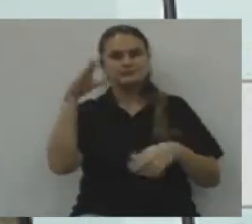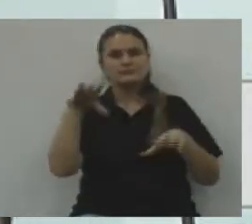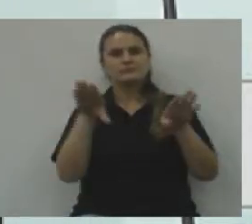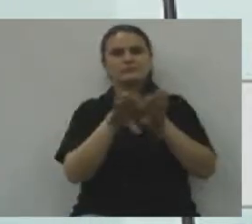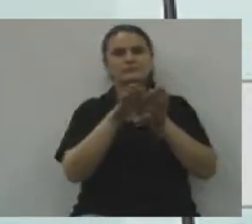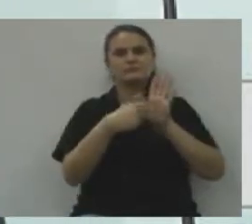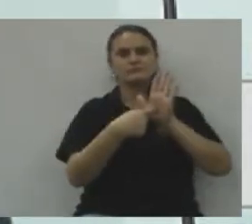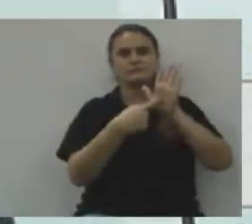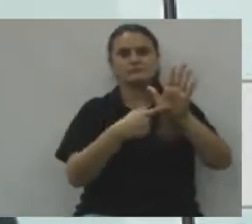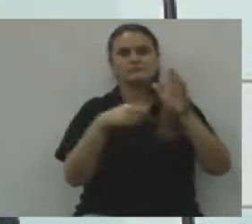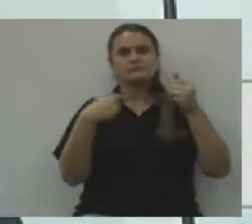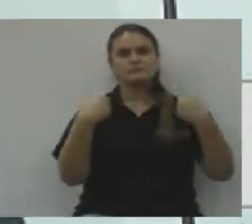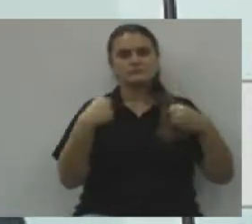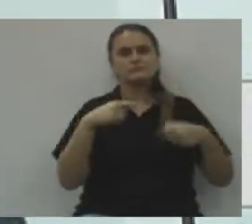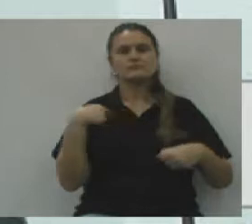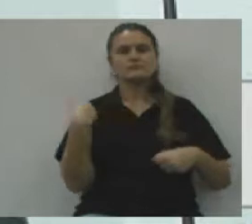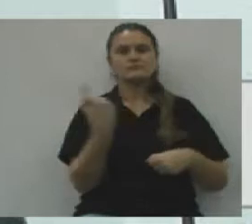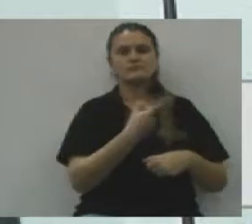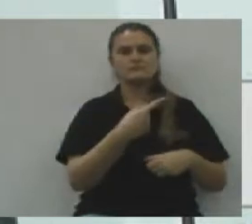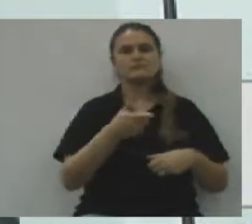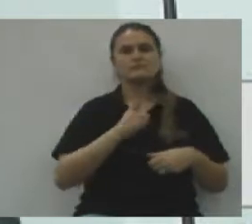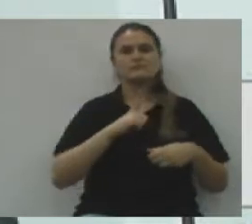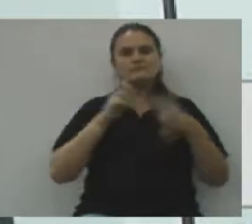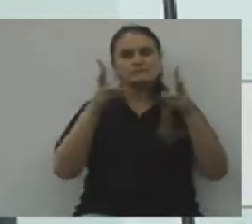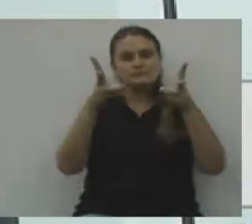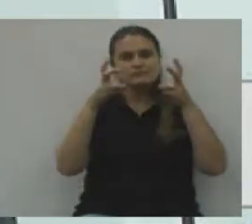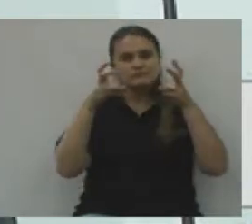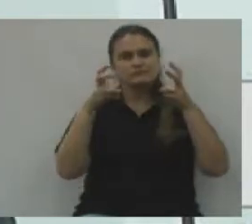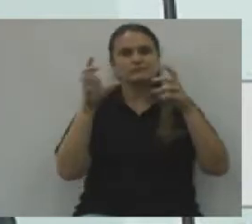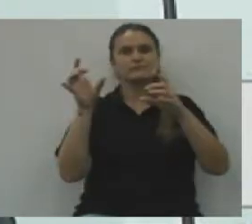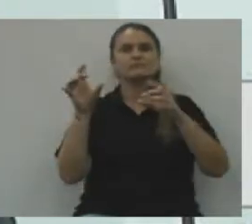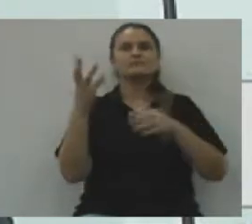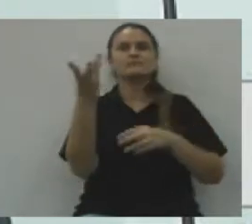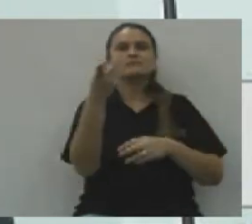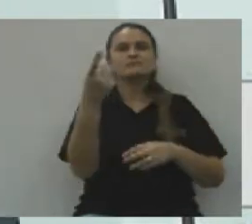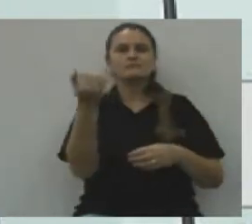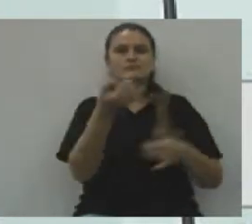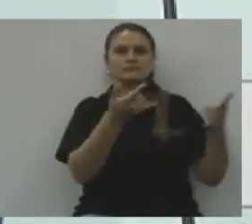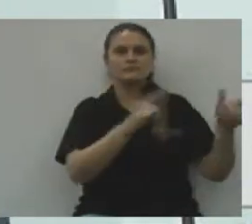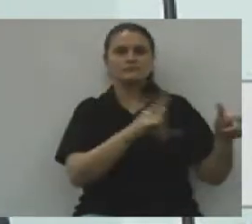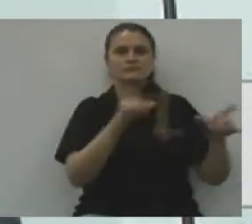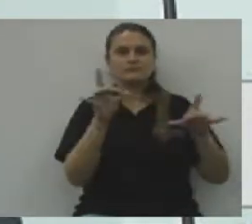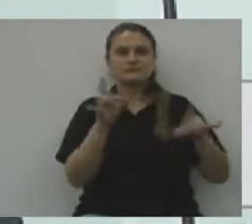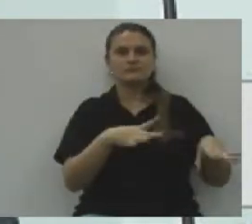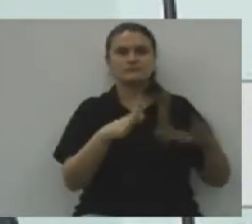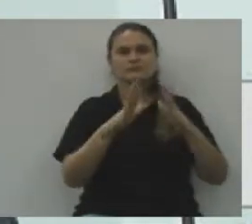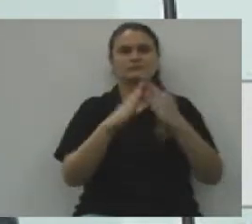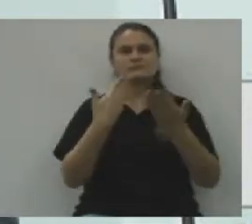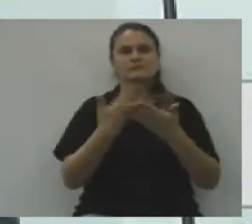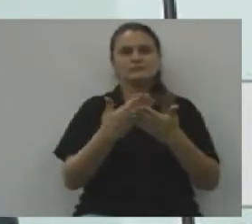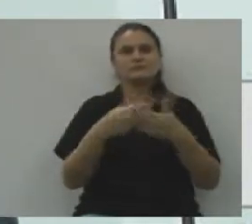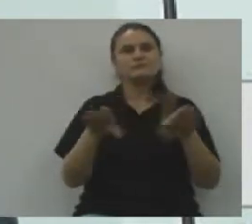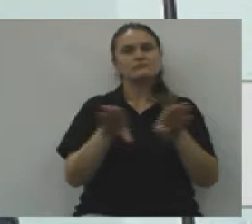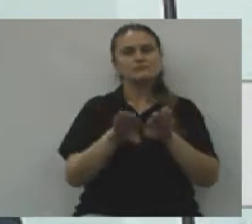também para a necessidade de nós termos um olhar para a questão da evasão escolar, que também vai replicar mais